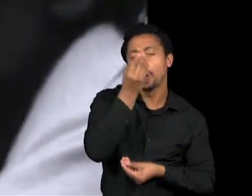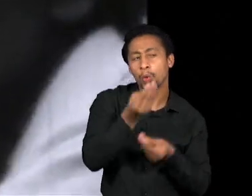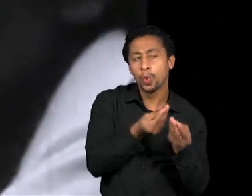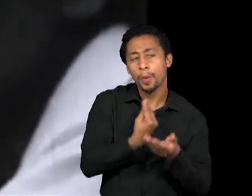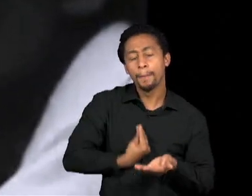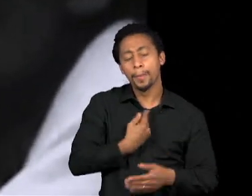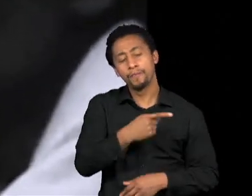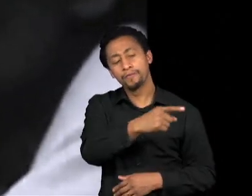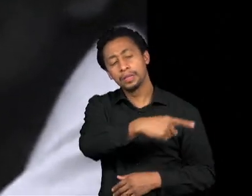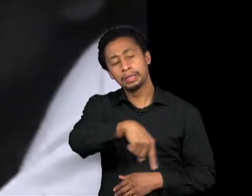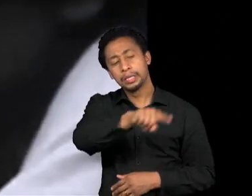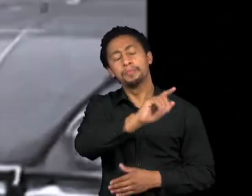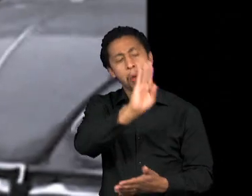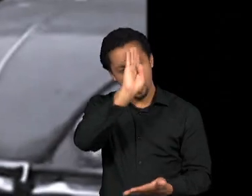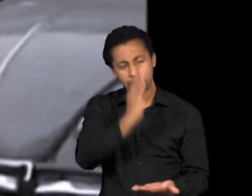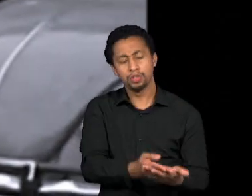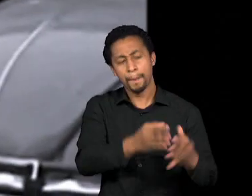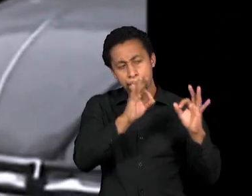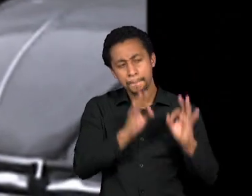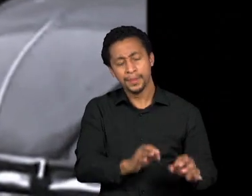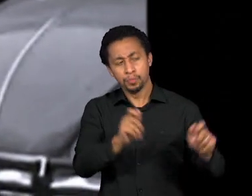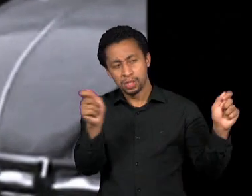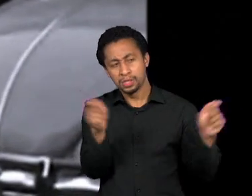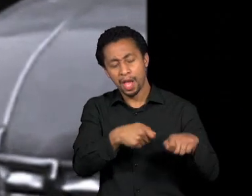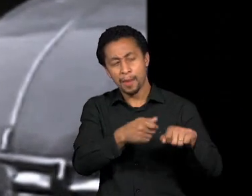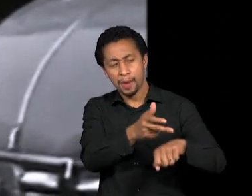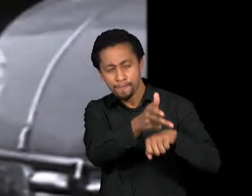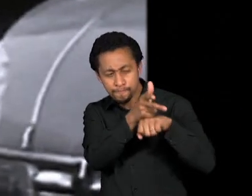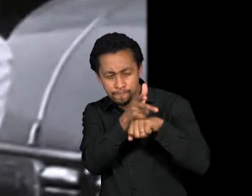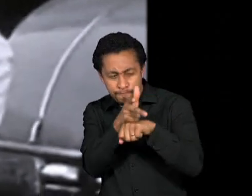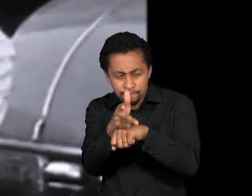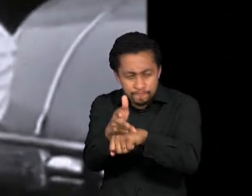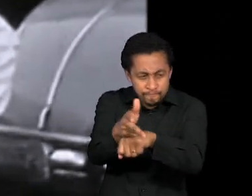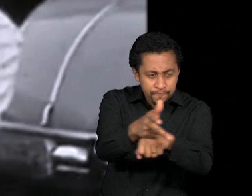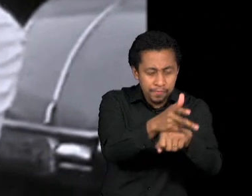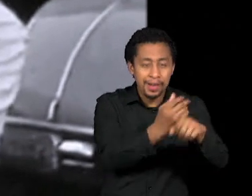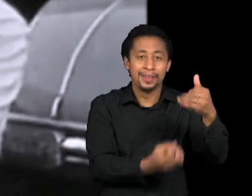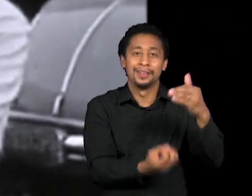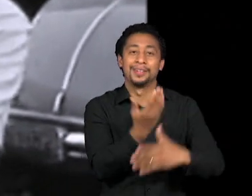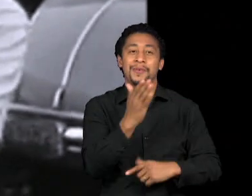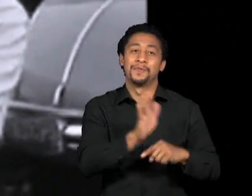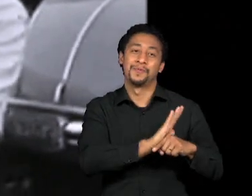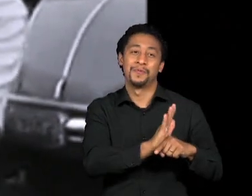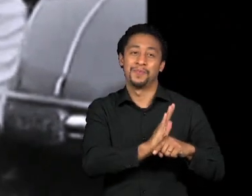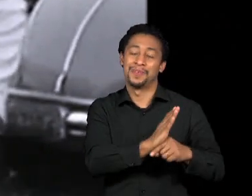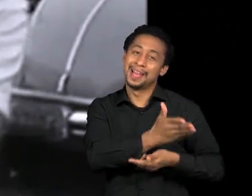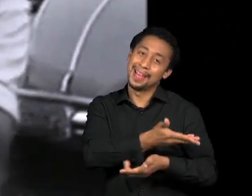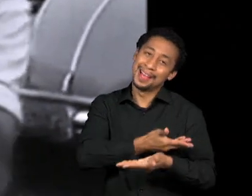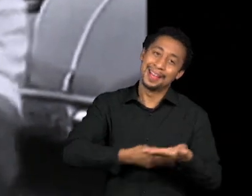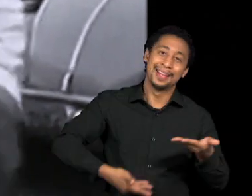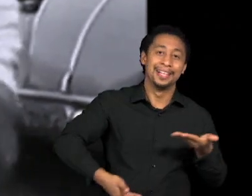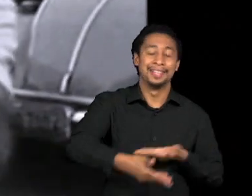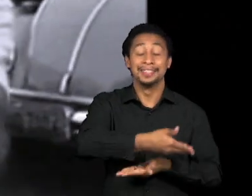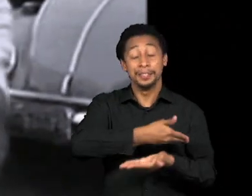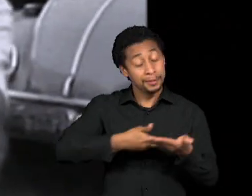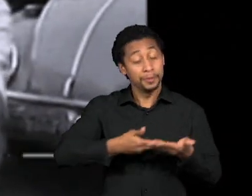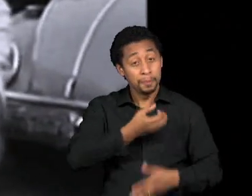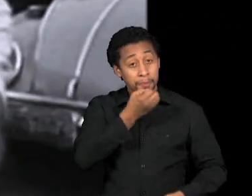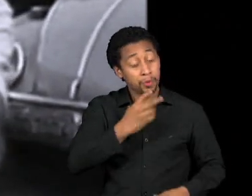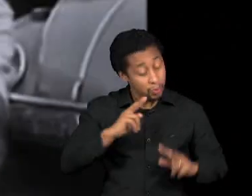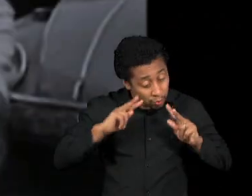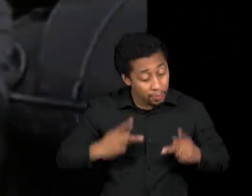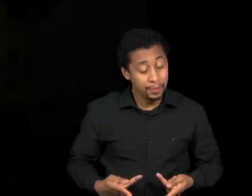eles estão vivendo e não procuramos mentir nessa relação principal, que é a primeira, que é a relação